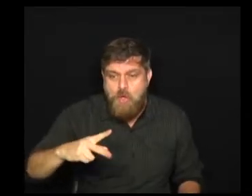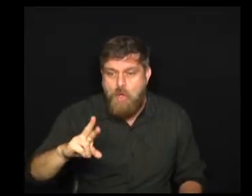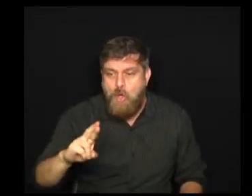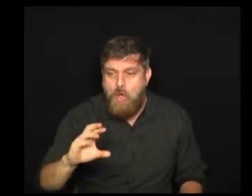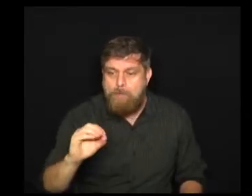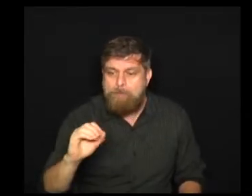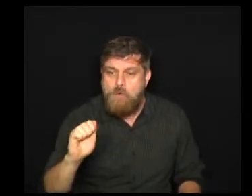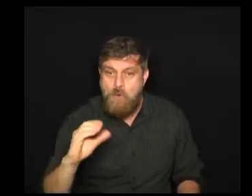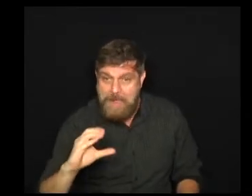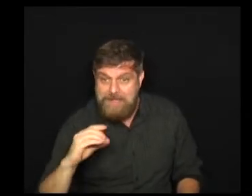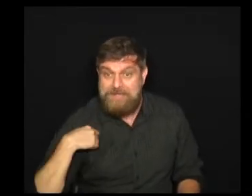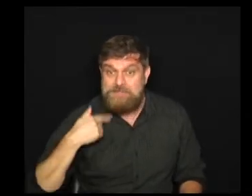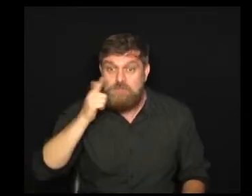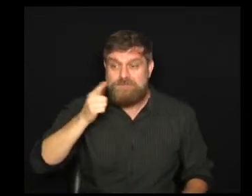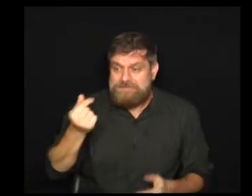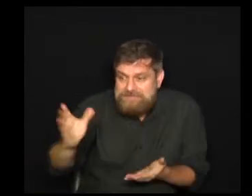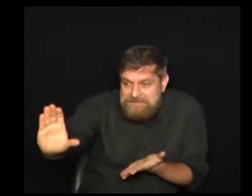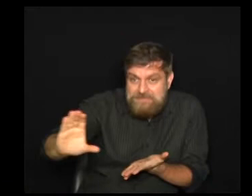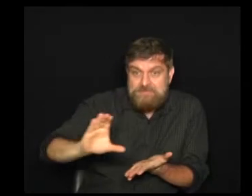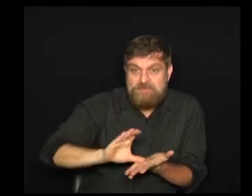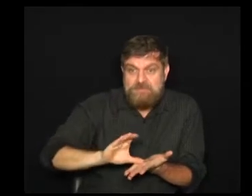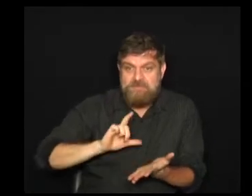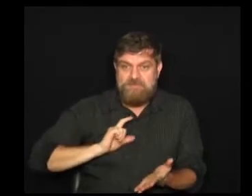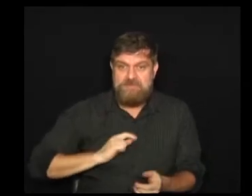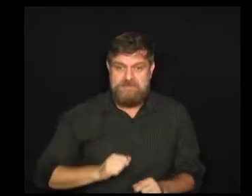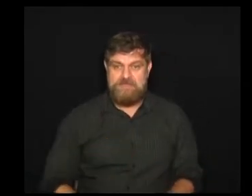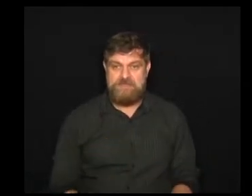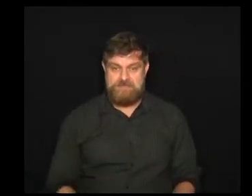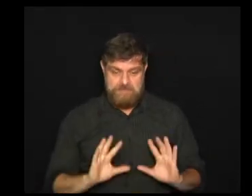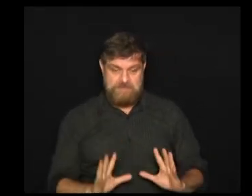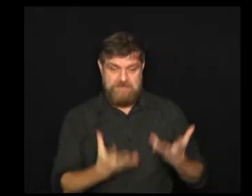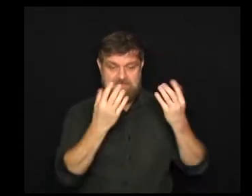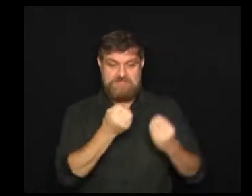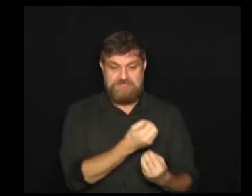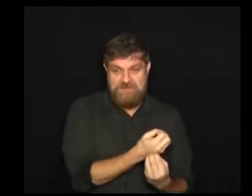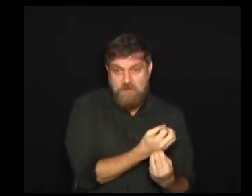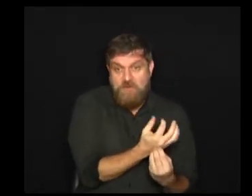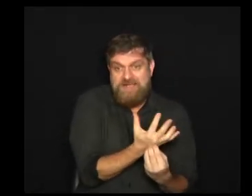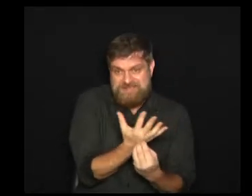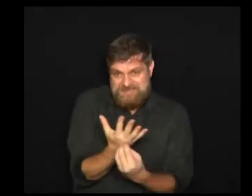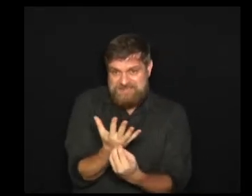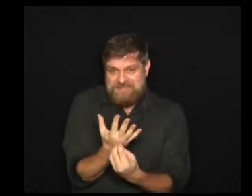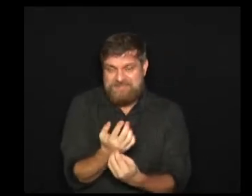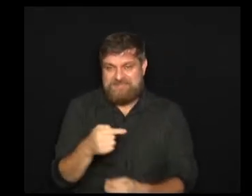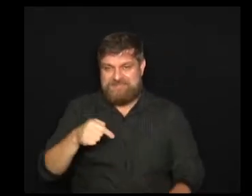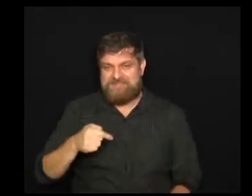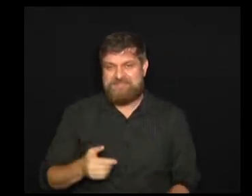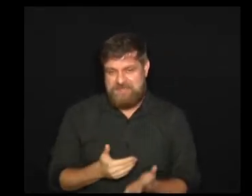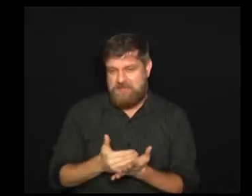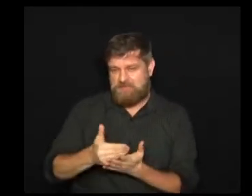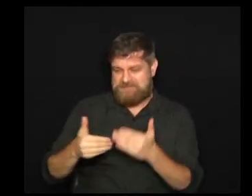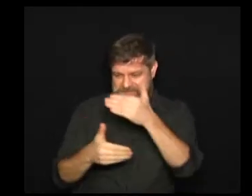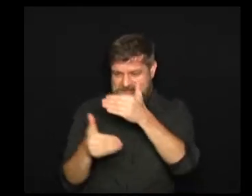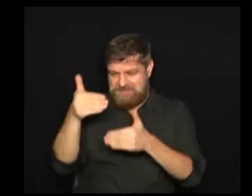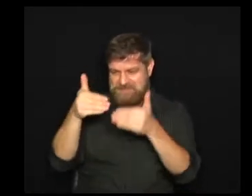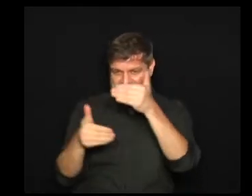que veio o Festival de Artes, que eu apresentei os 2 festivais no começo desses slides,